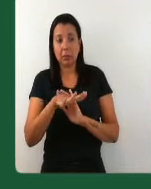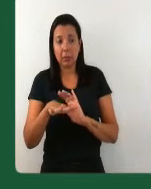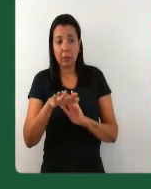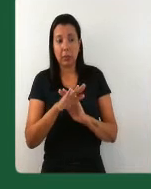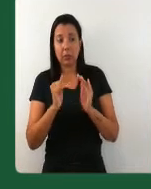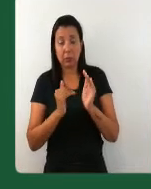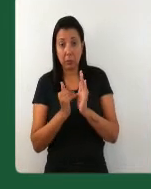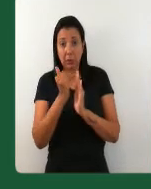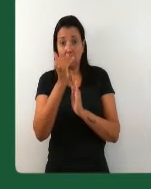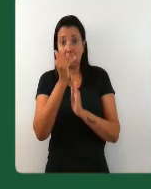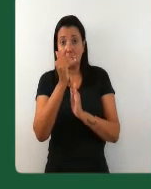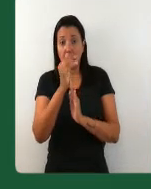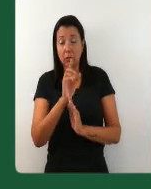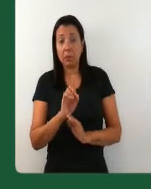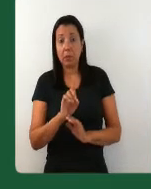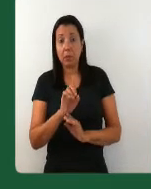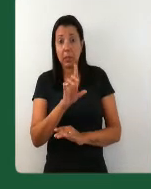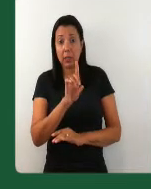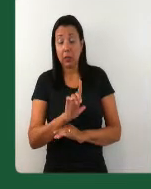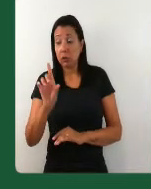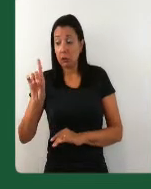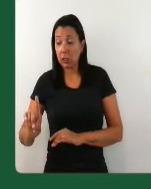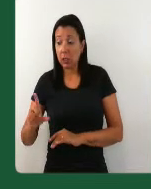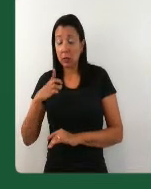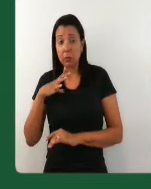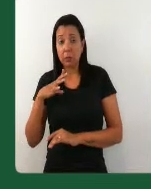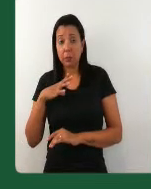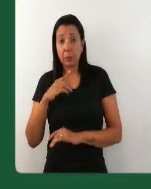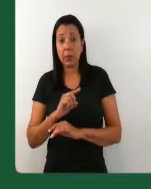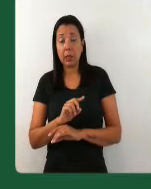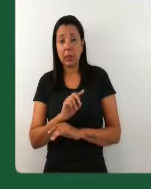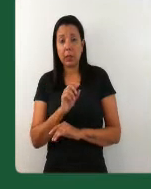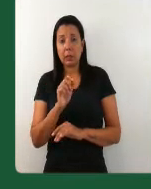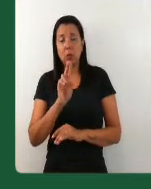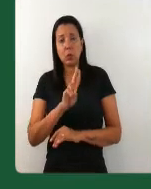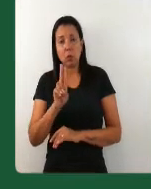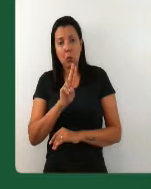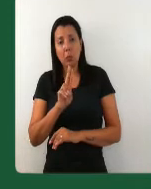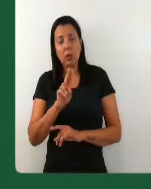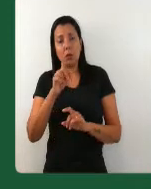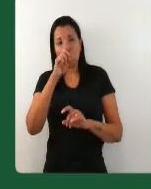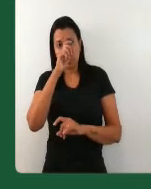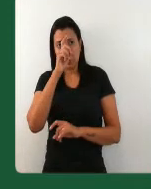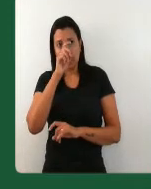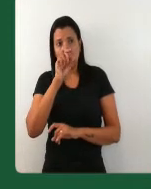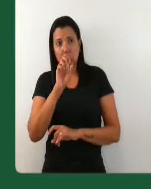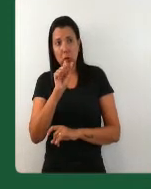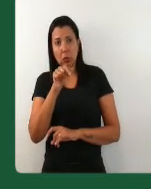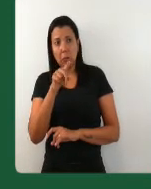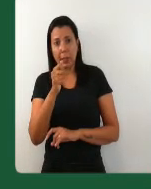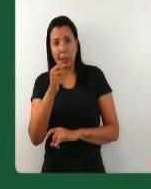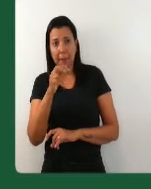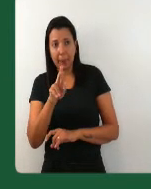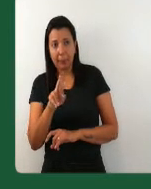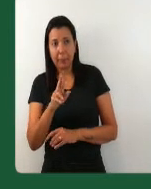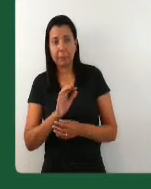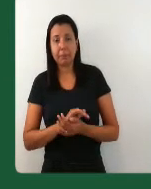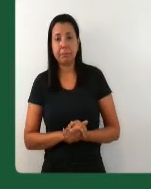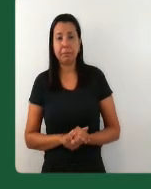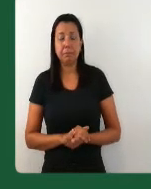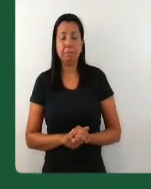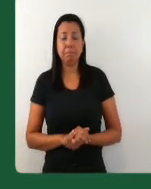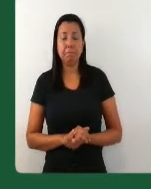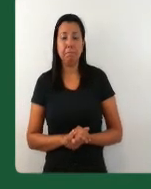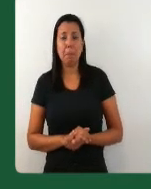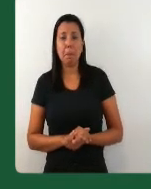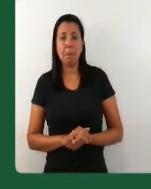superior direito, o logo escrito Hospital Sobrapar Crânio e Face. Então, o Hospital Sobrapar, ele